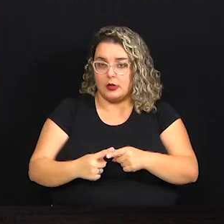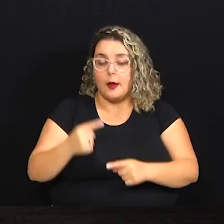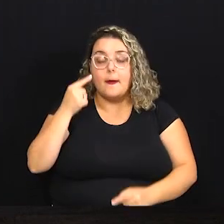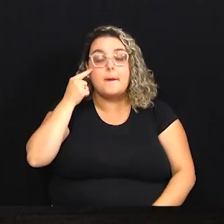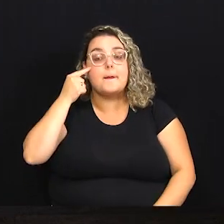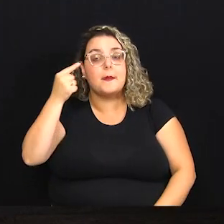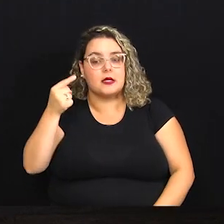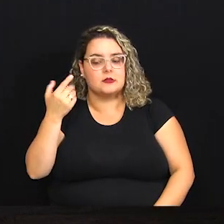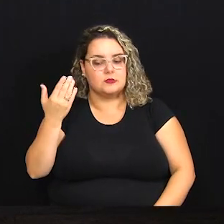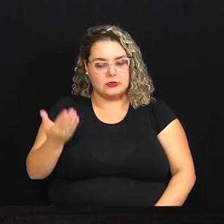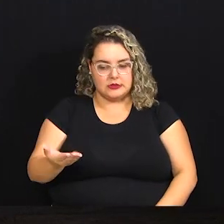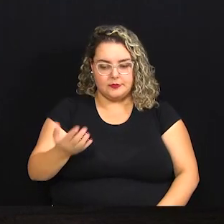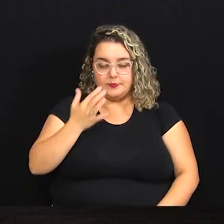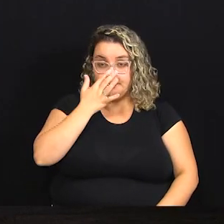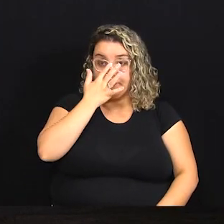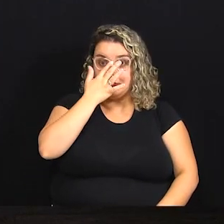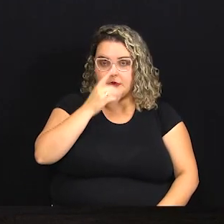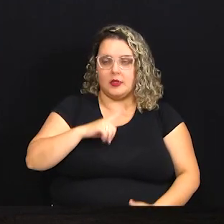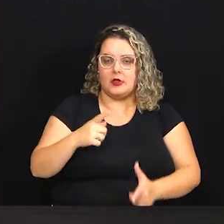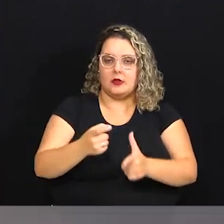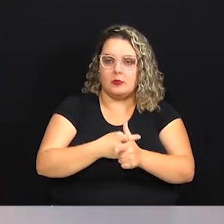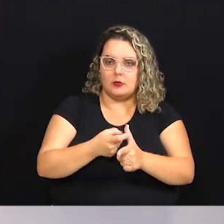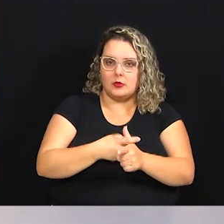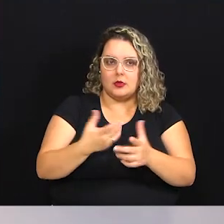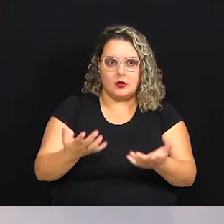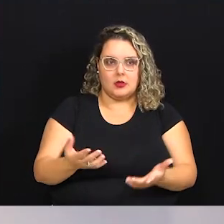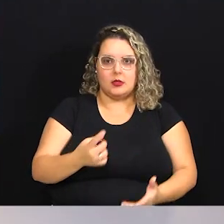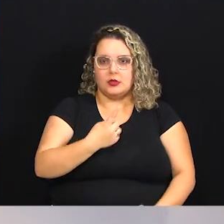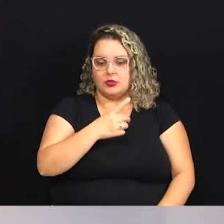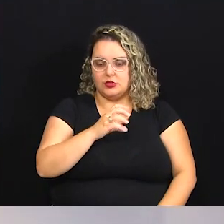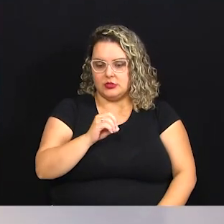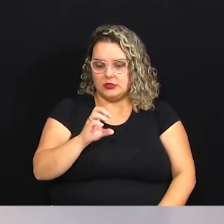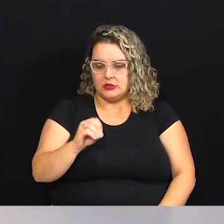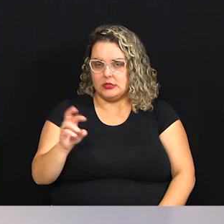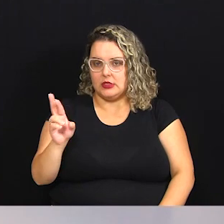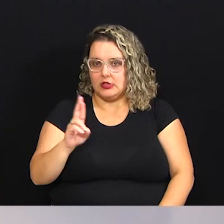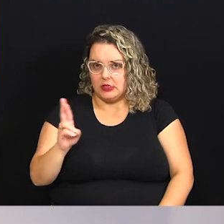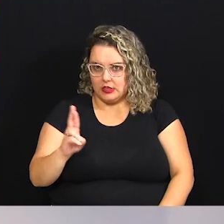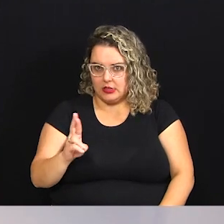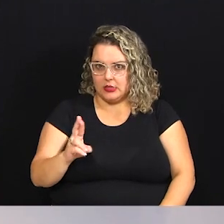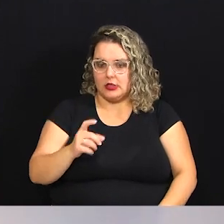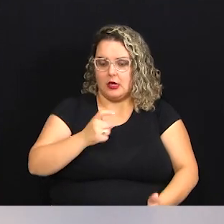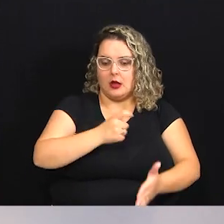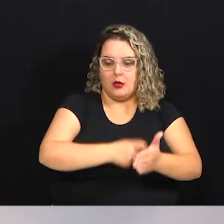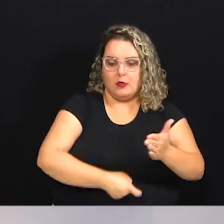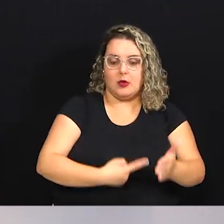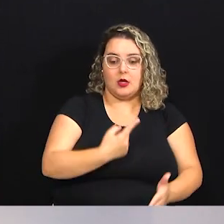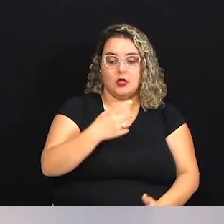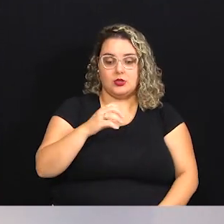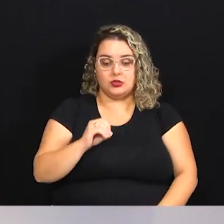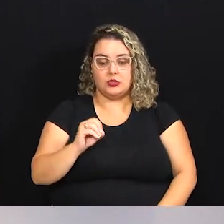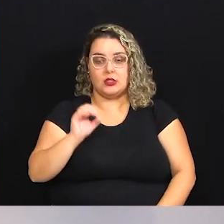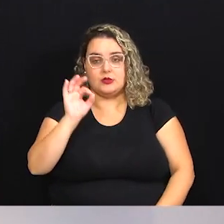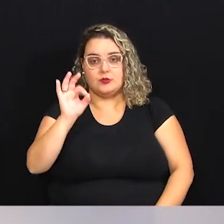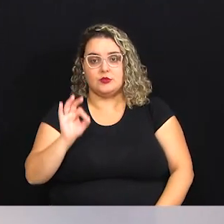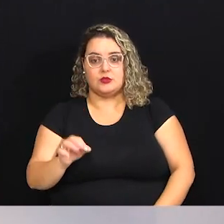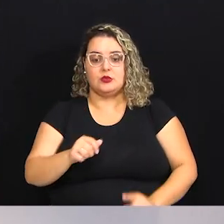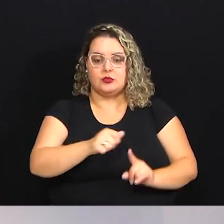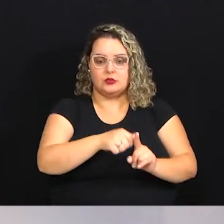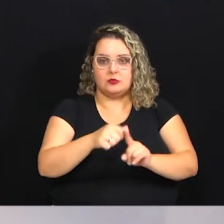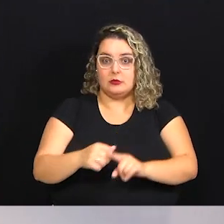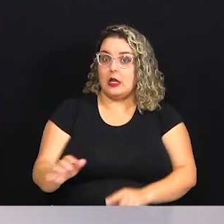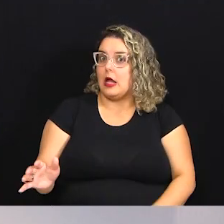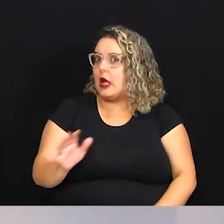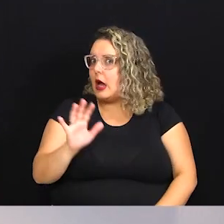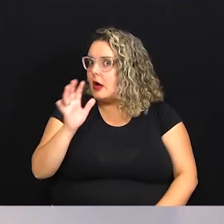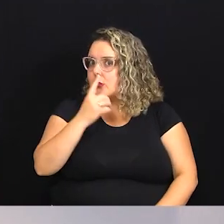quê? Imagine que você tem uma dívida de R$100 a uma taxa de 10% ao mês. É